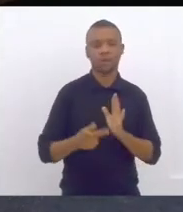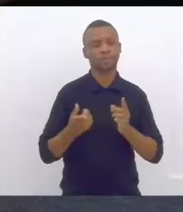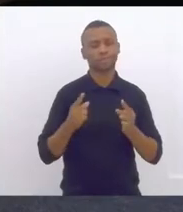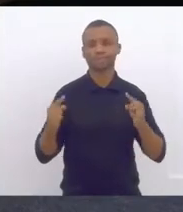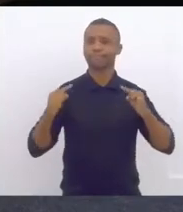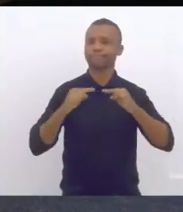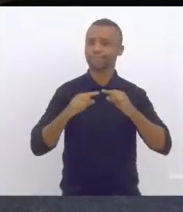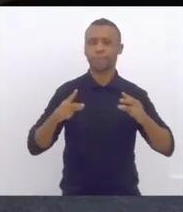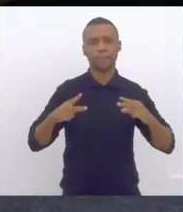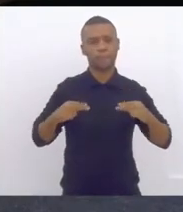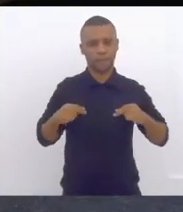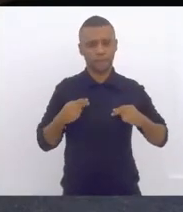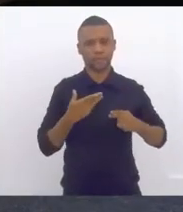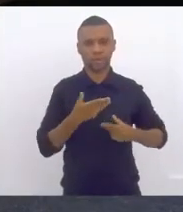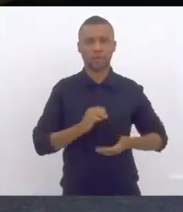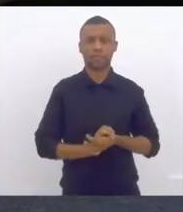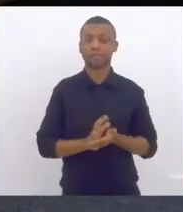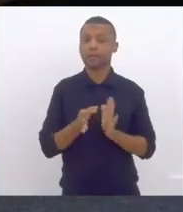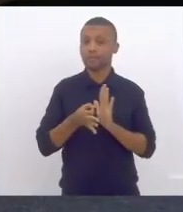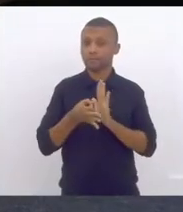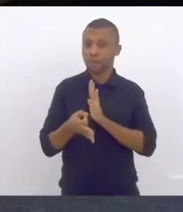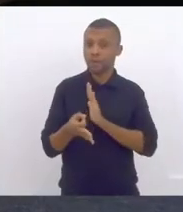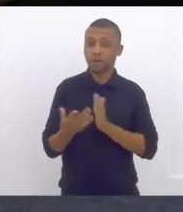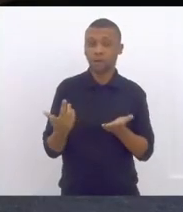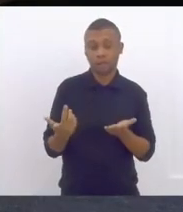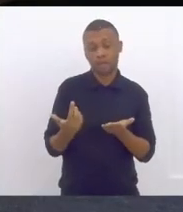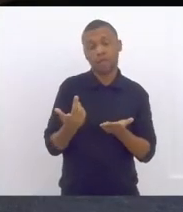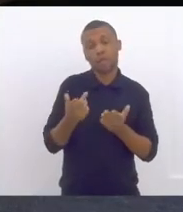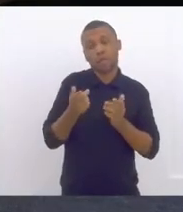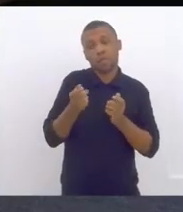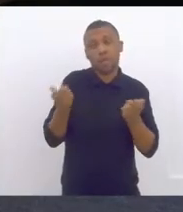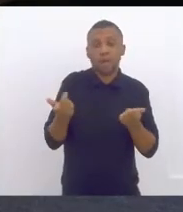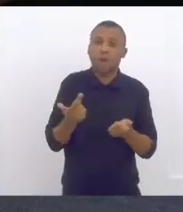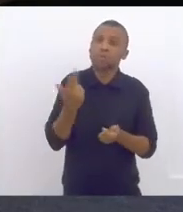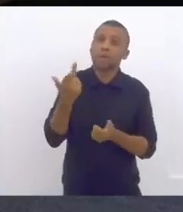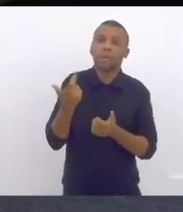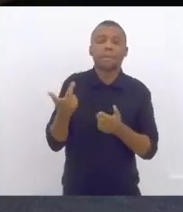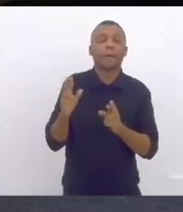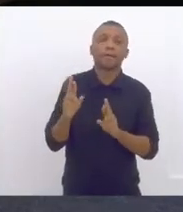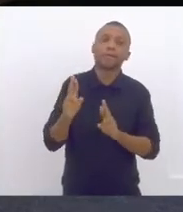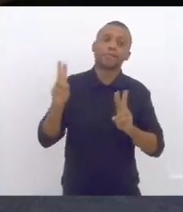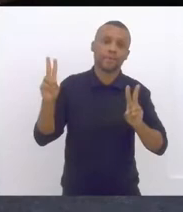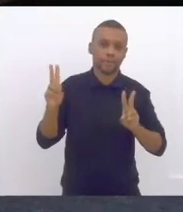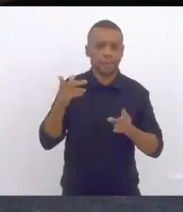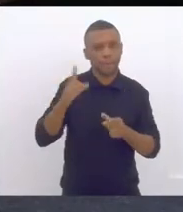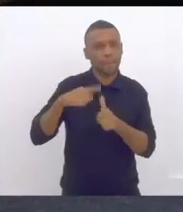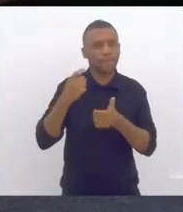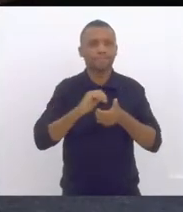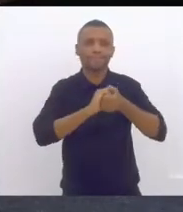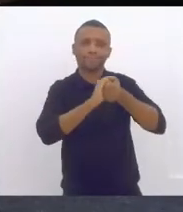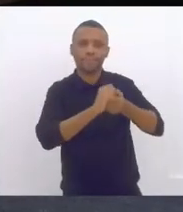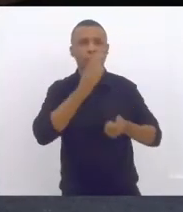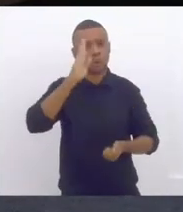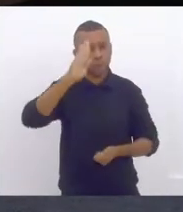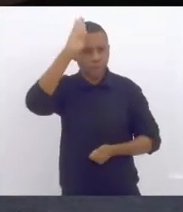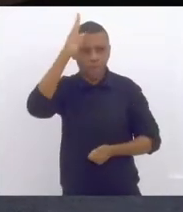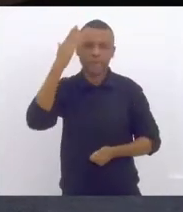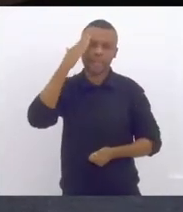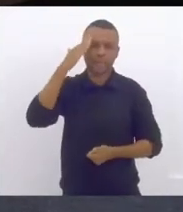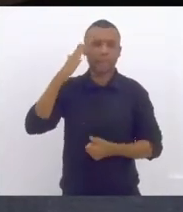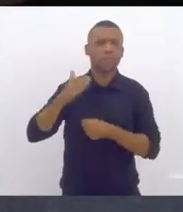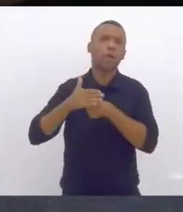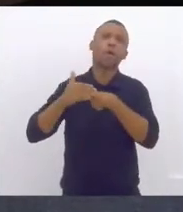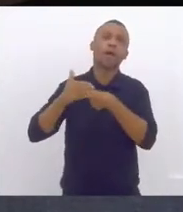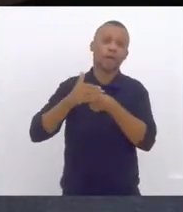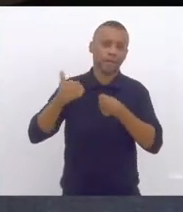meritório e o meu parecer não poderia ser diferente. Primeiro, saudar o Corpo de Bombeiros, que sabe do meu carinho